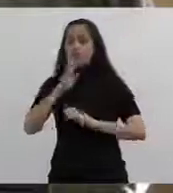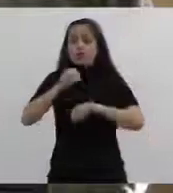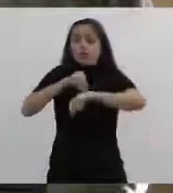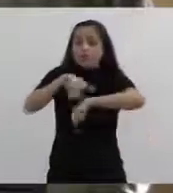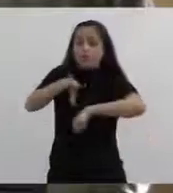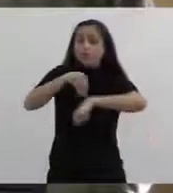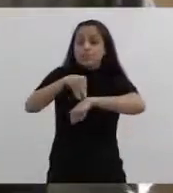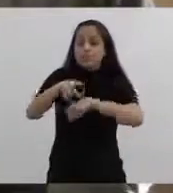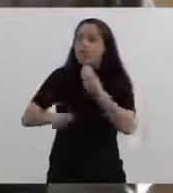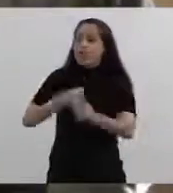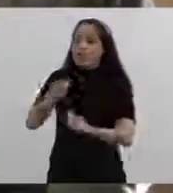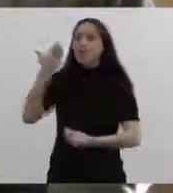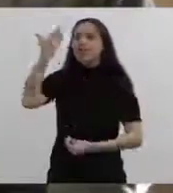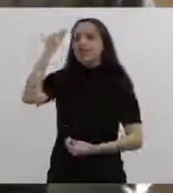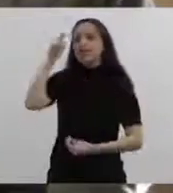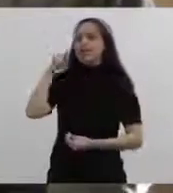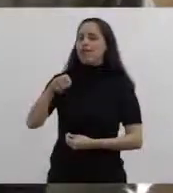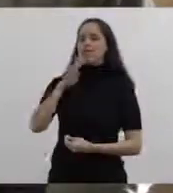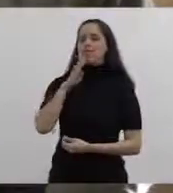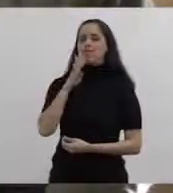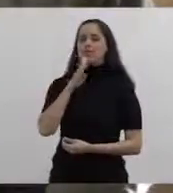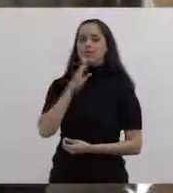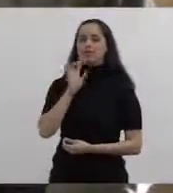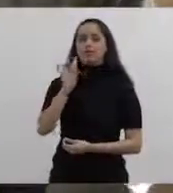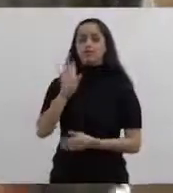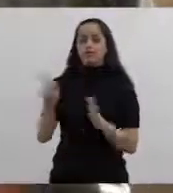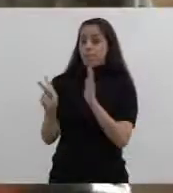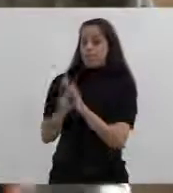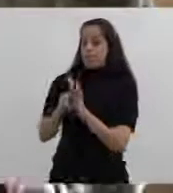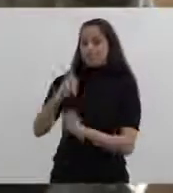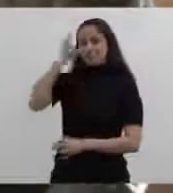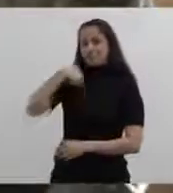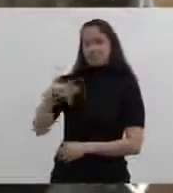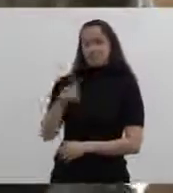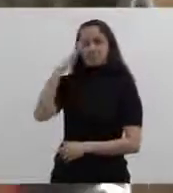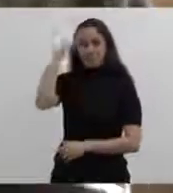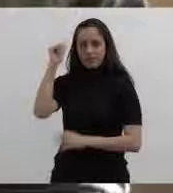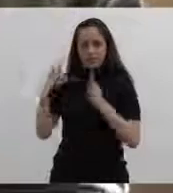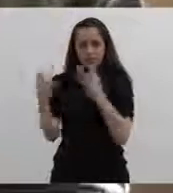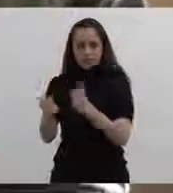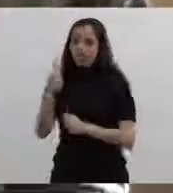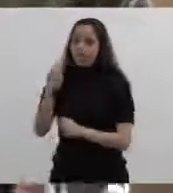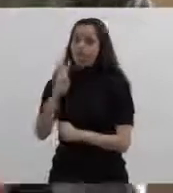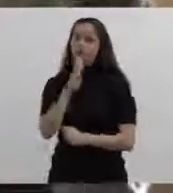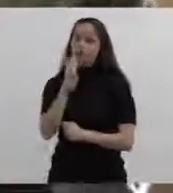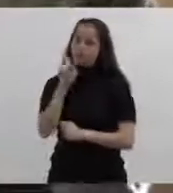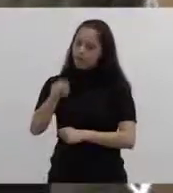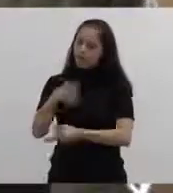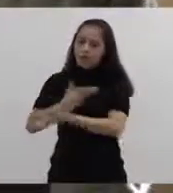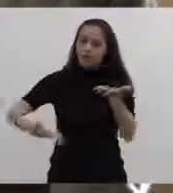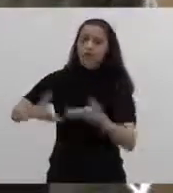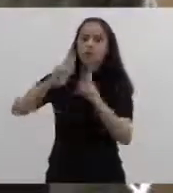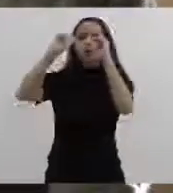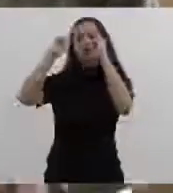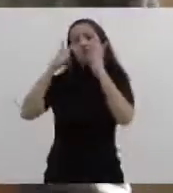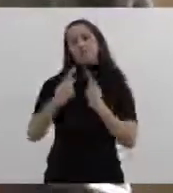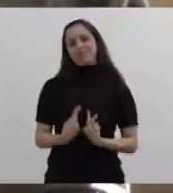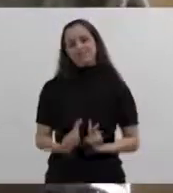conhecimento. Foi compreendido que os conhecimentos não são apenas do professor. O conhecimento pertence à